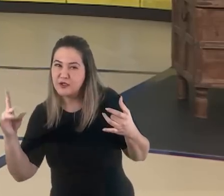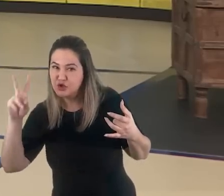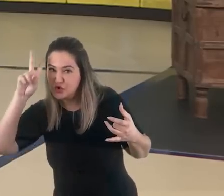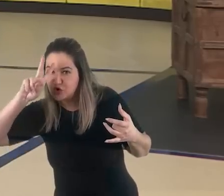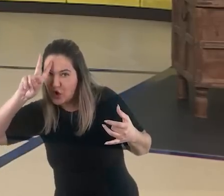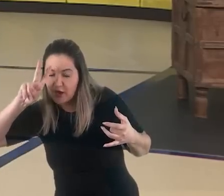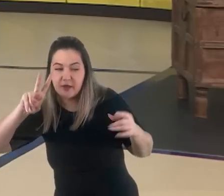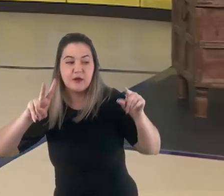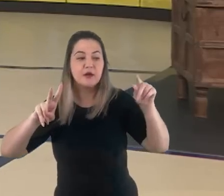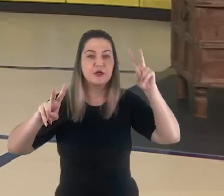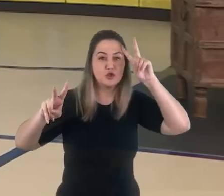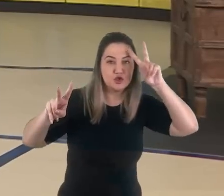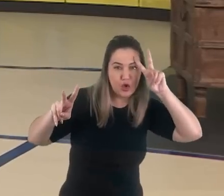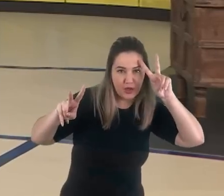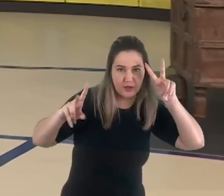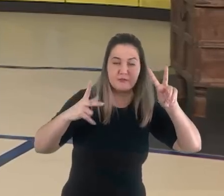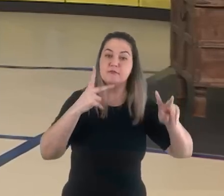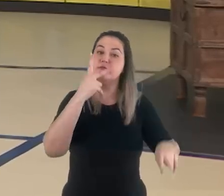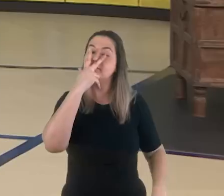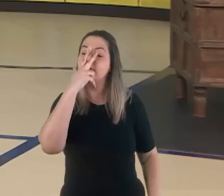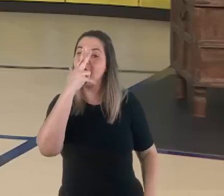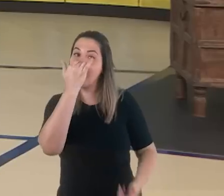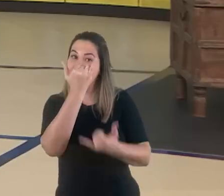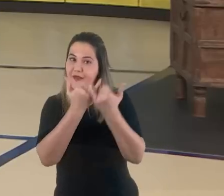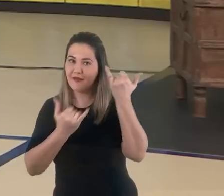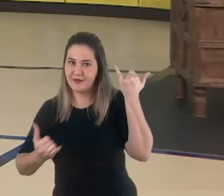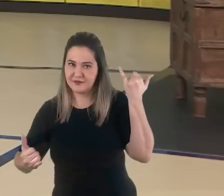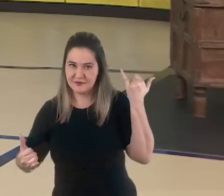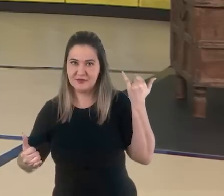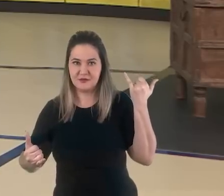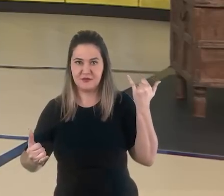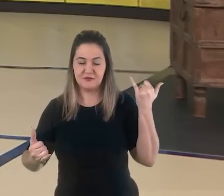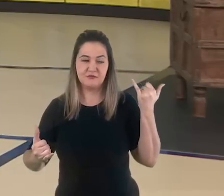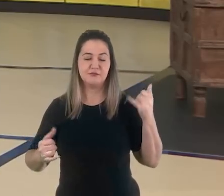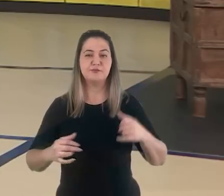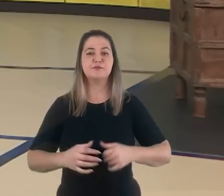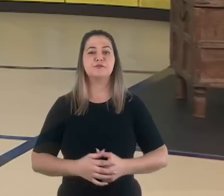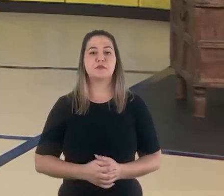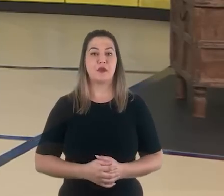fossem apocalipses históricos escritos por pessoas que não eram